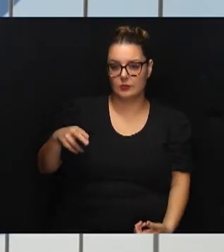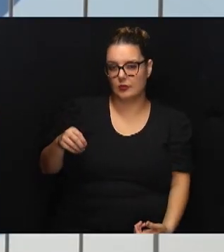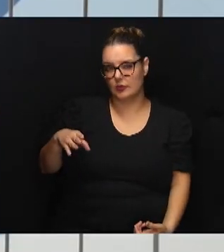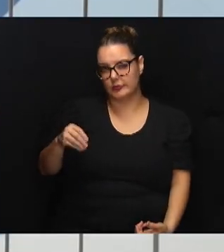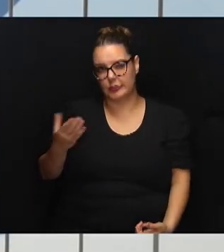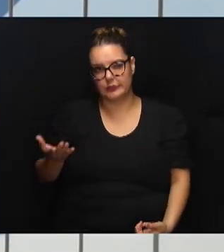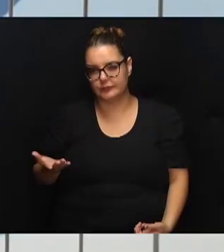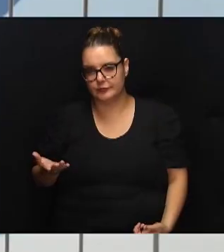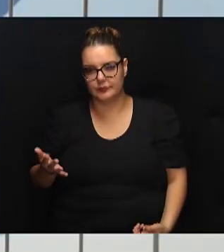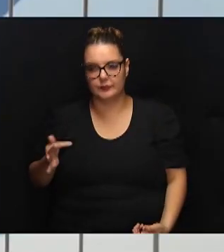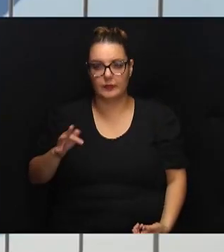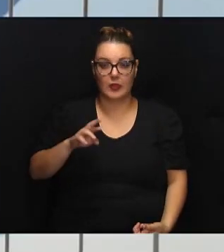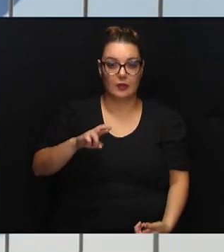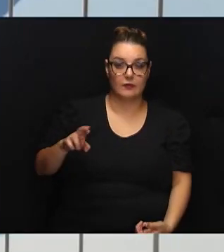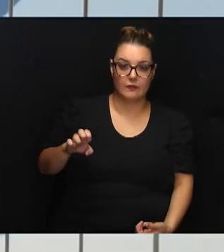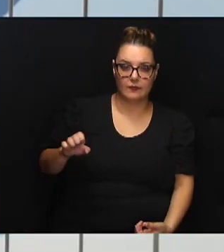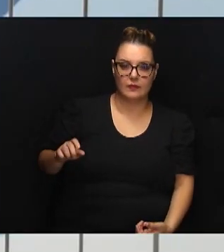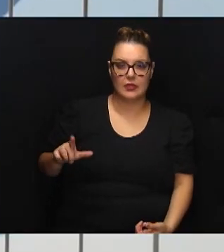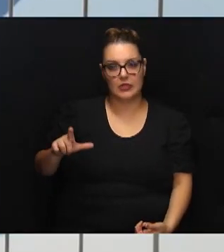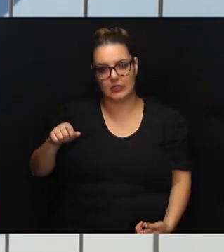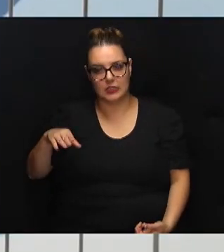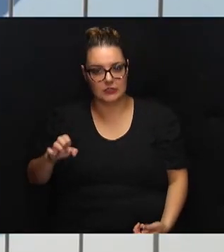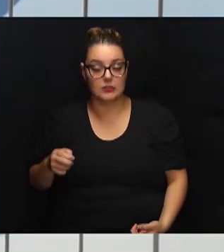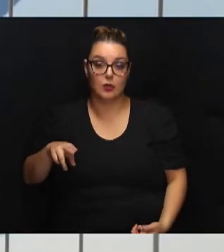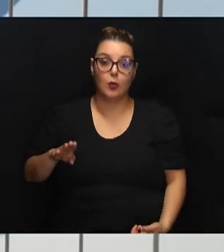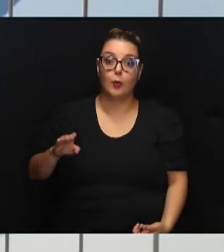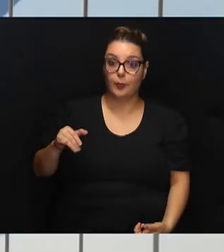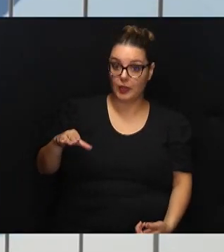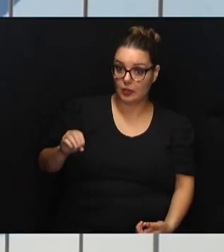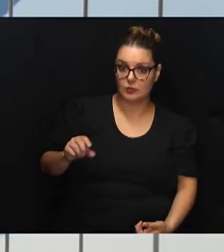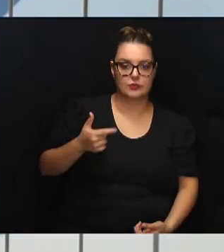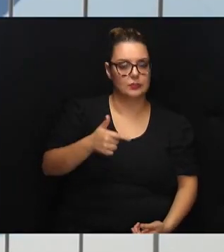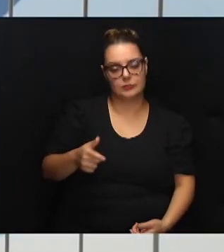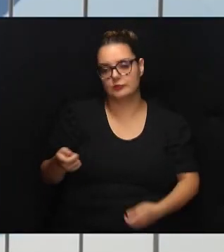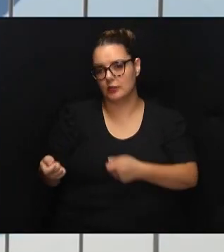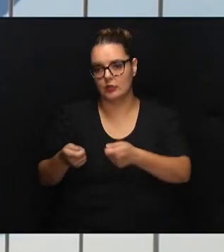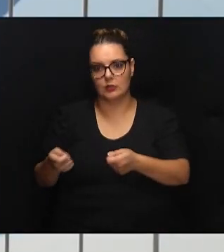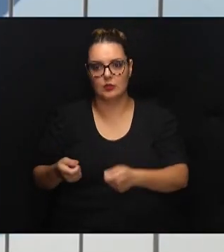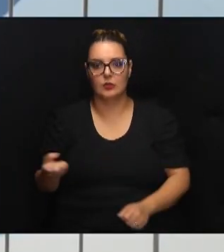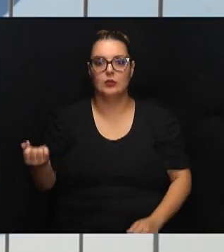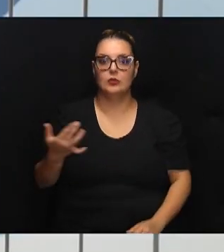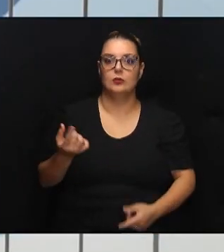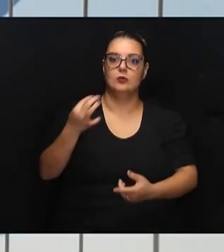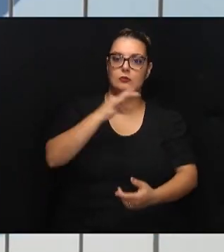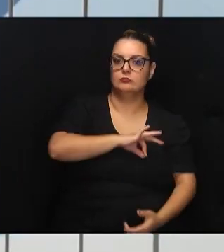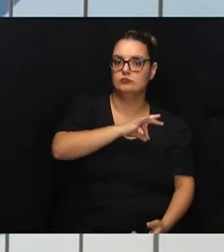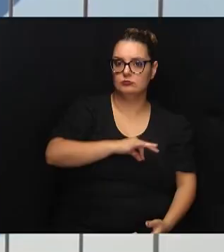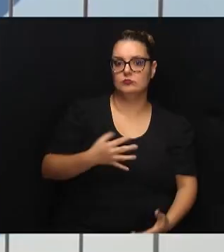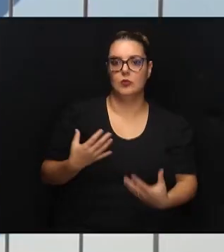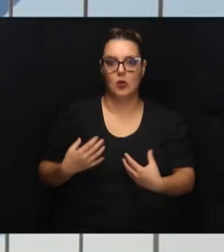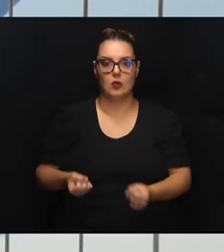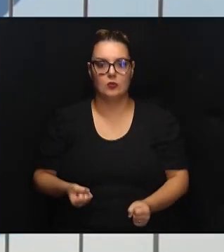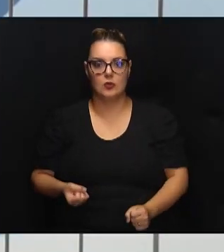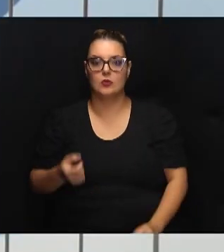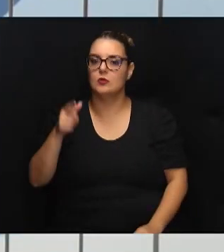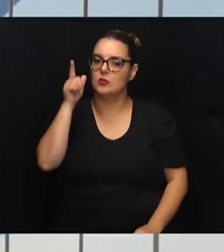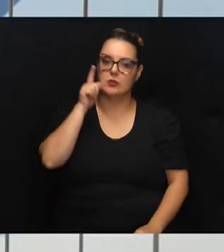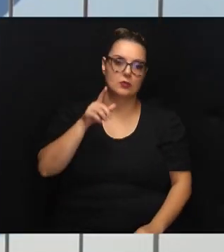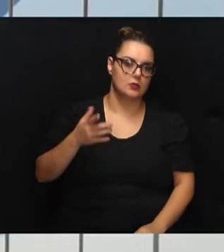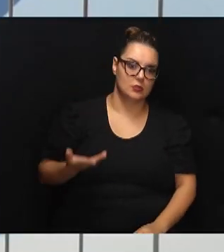de freelancer ou bicos, eu não tenho esse controle do tanto que eu tô ganhando, e aí eu não